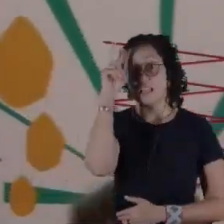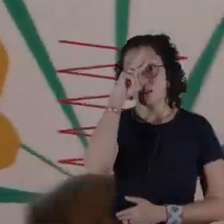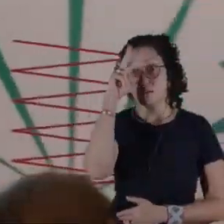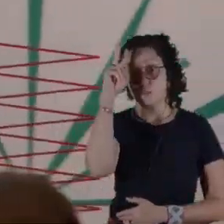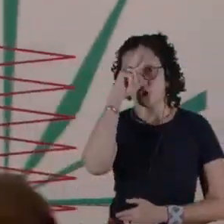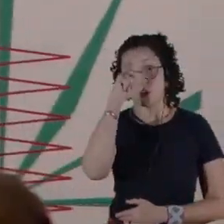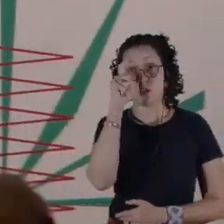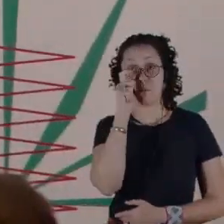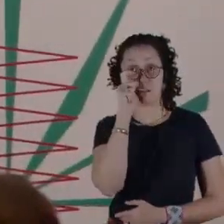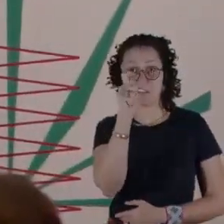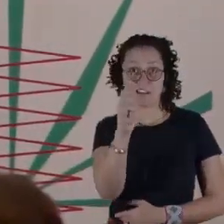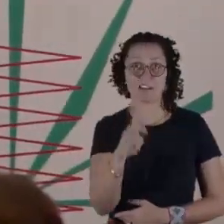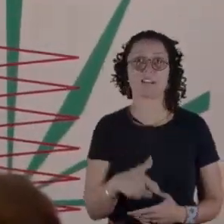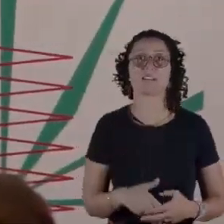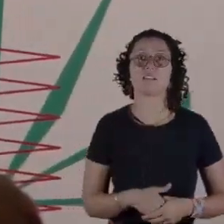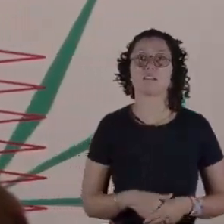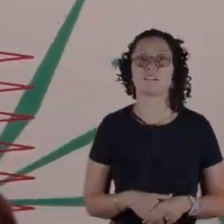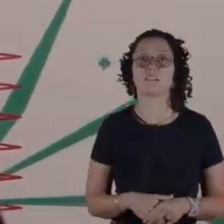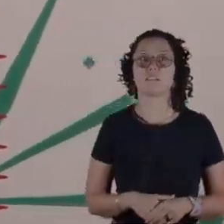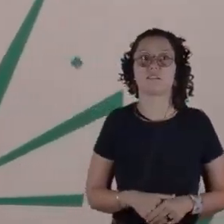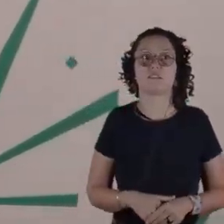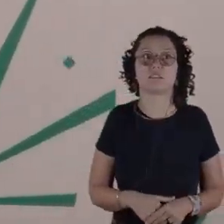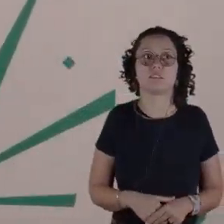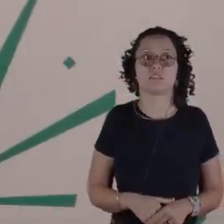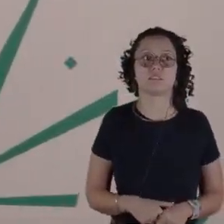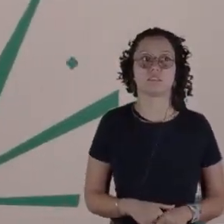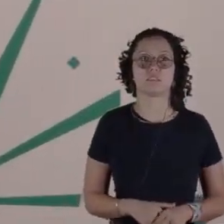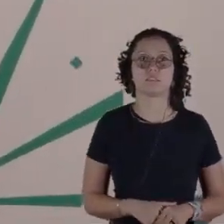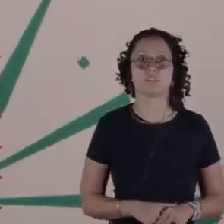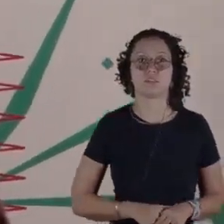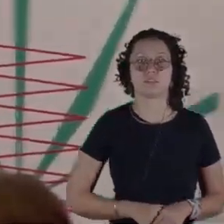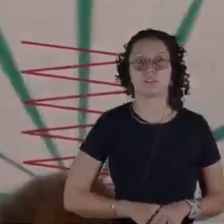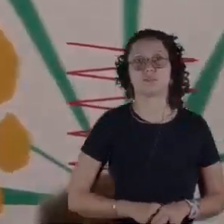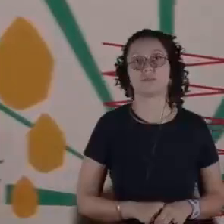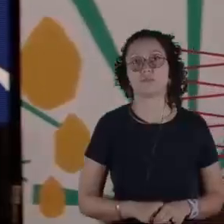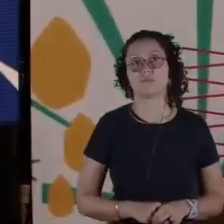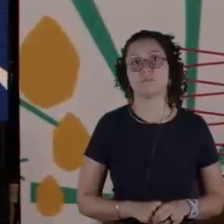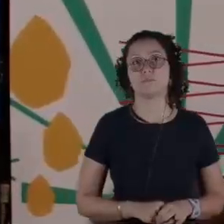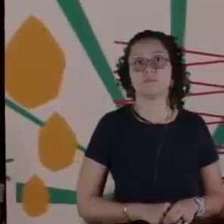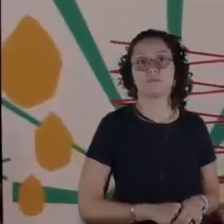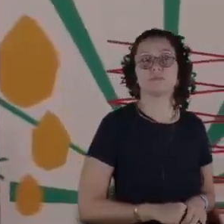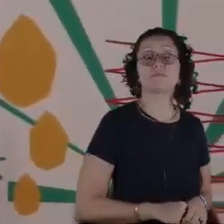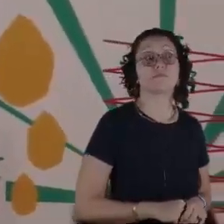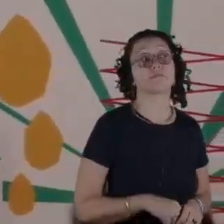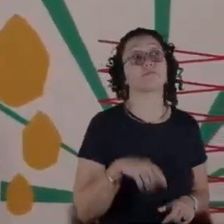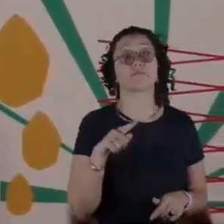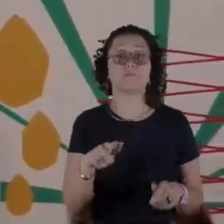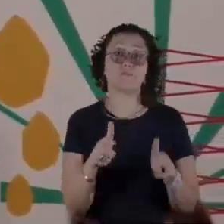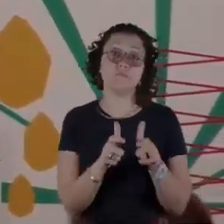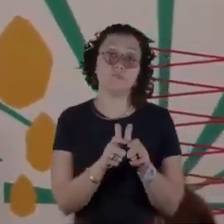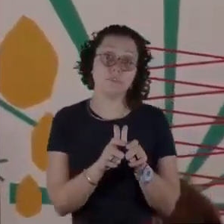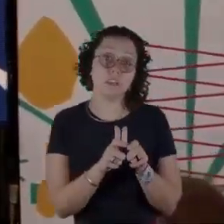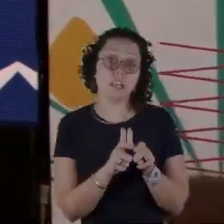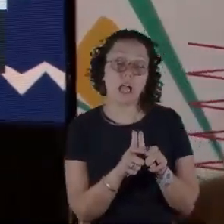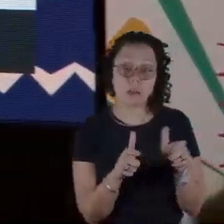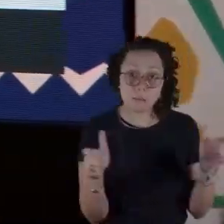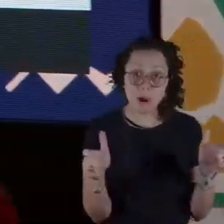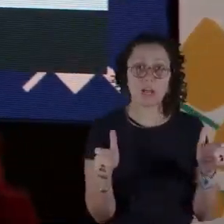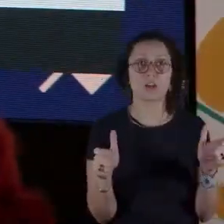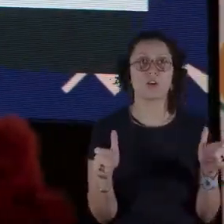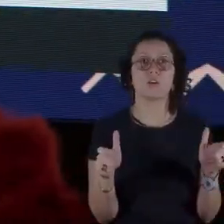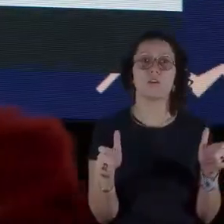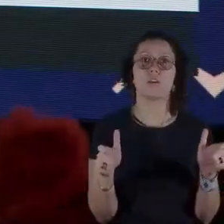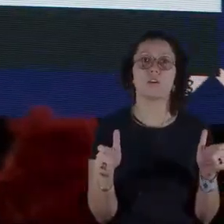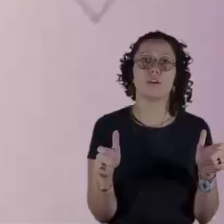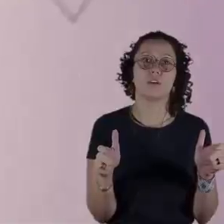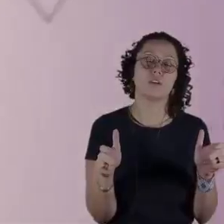interessante. Estamos conseguindo fazer mudanças. Mas a maioria desses precisam de dosagem